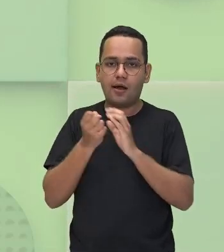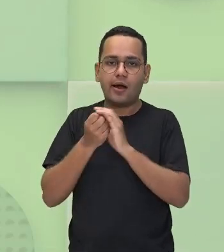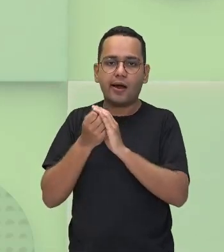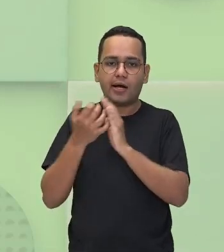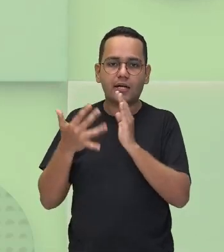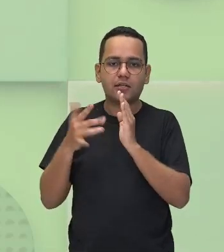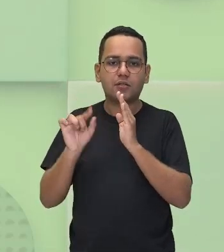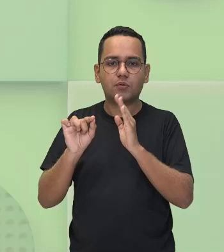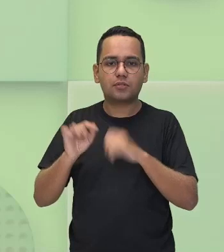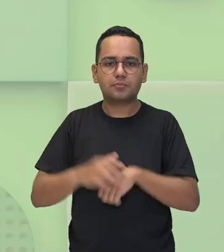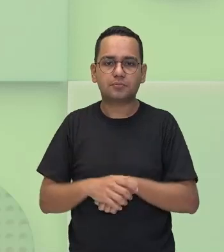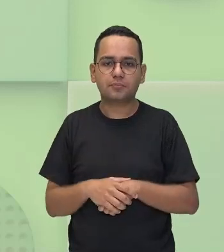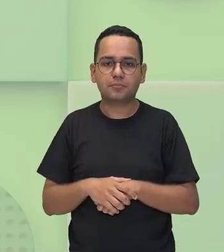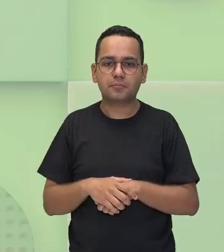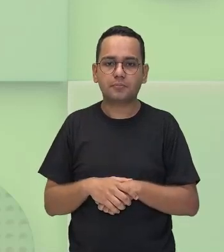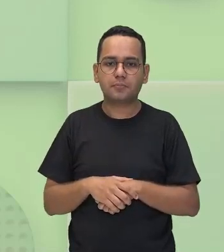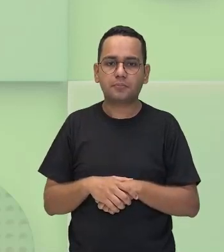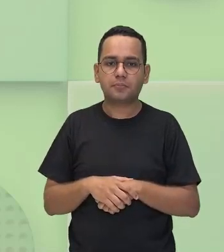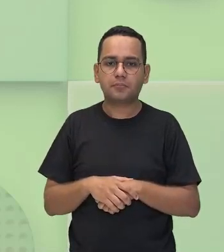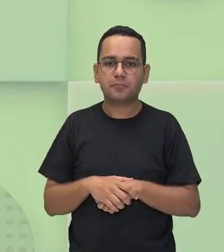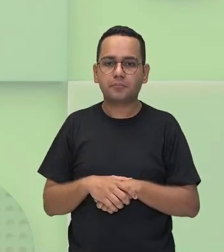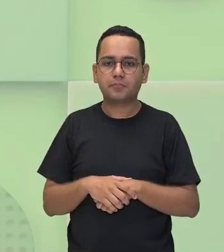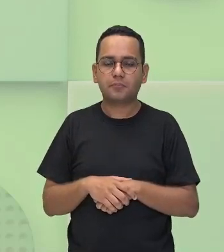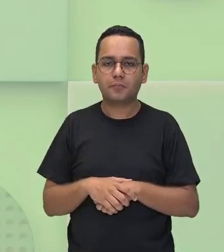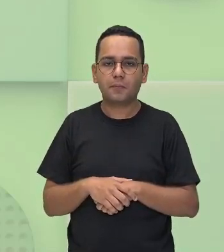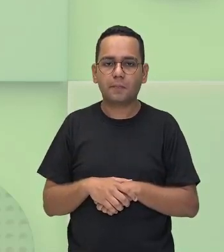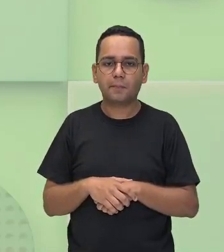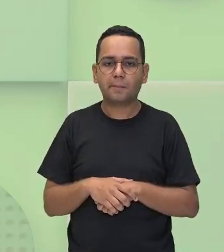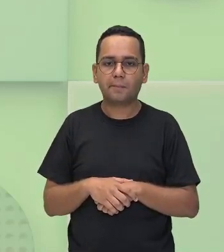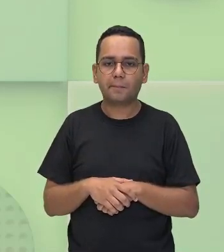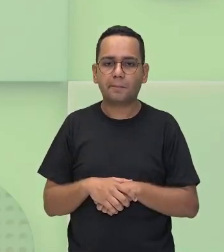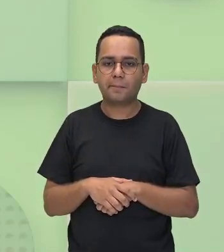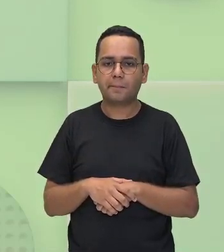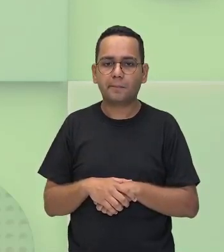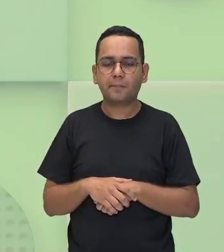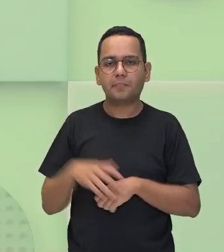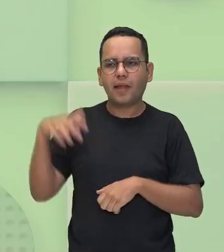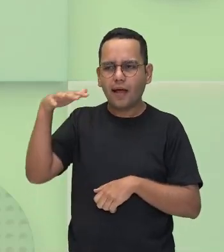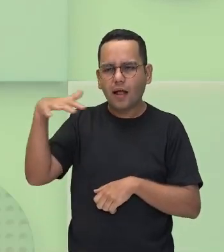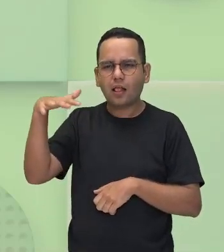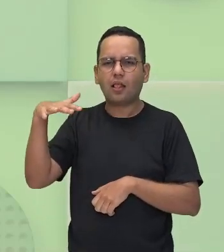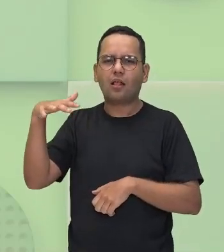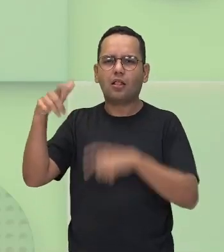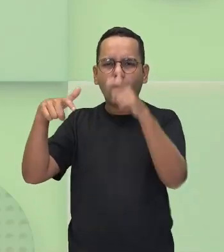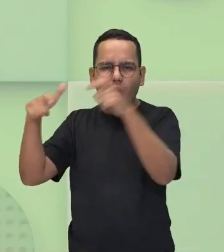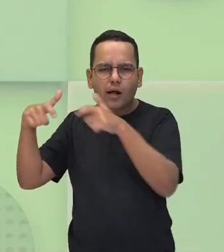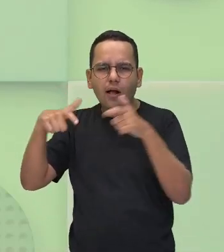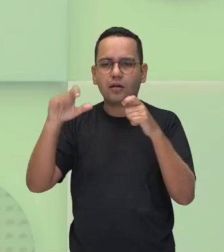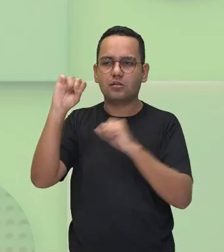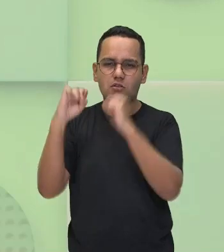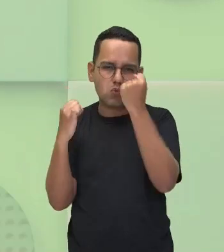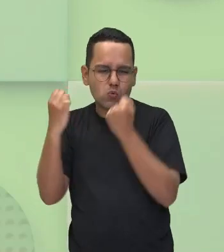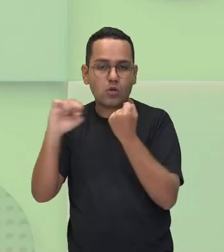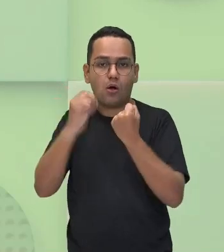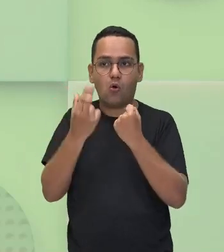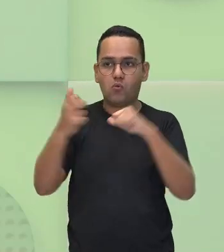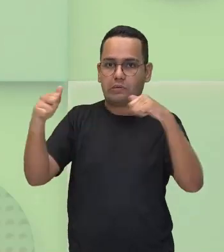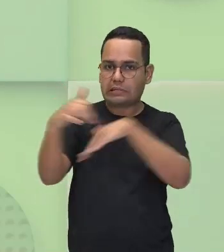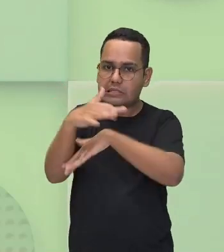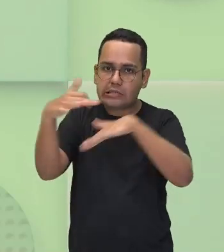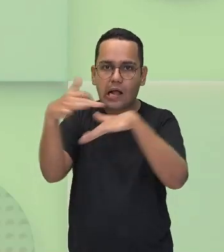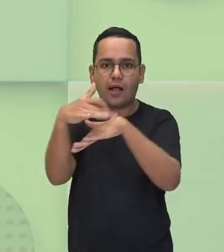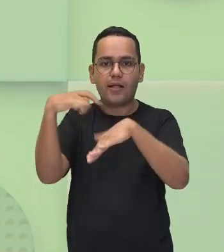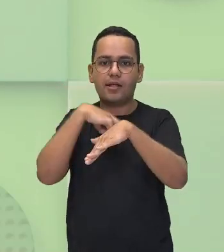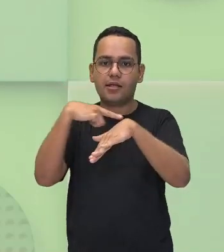de chuva, ela está muito relacionada a áreas industriais, a áreas urbanas com